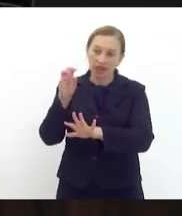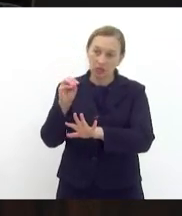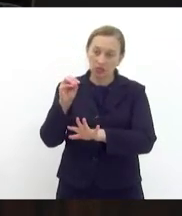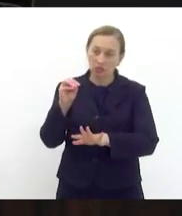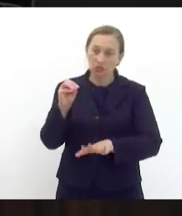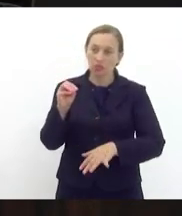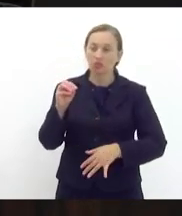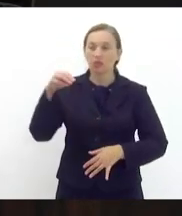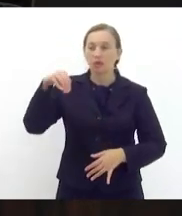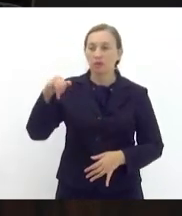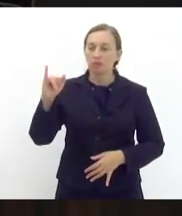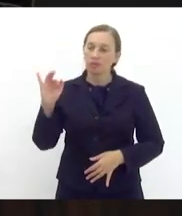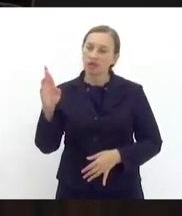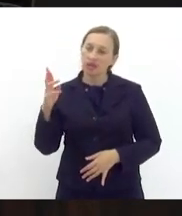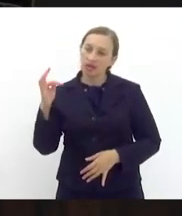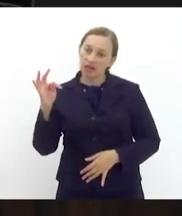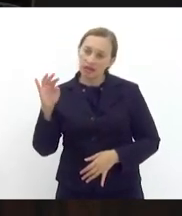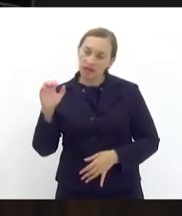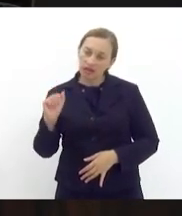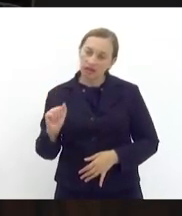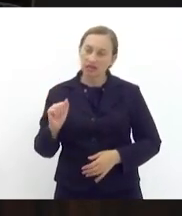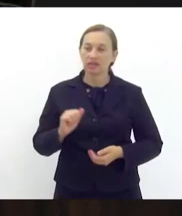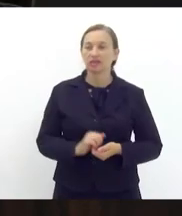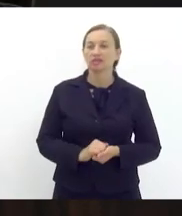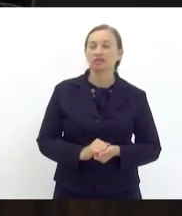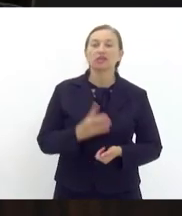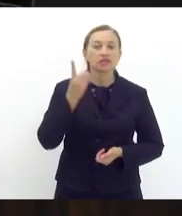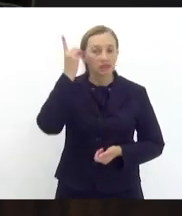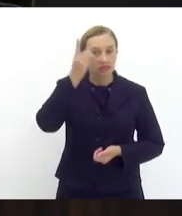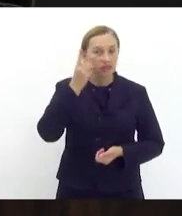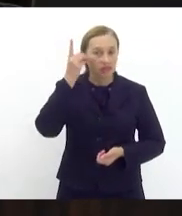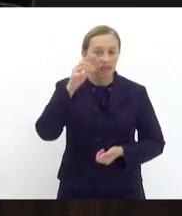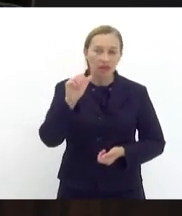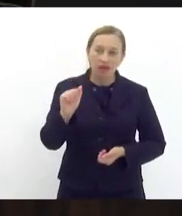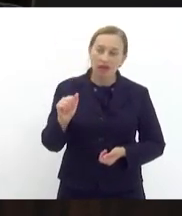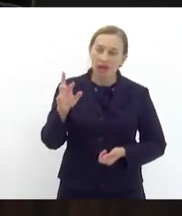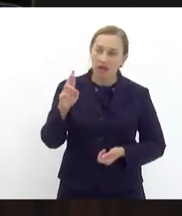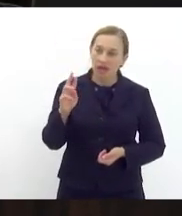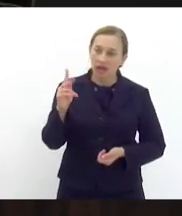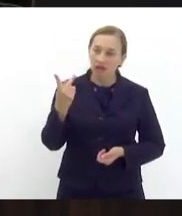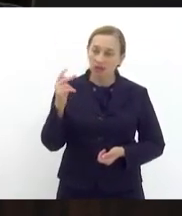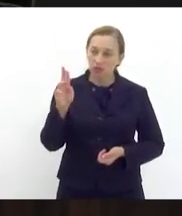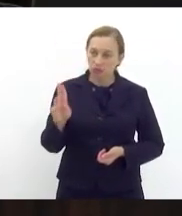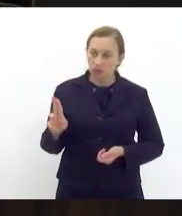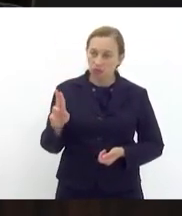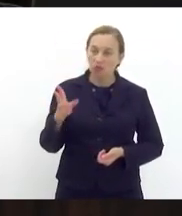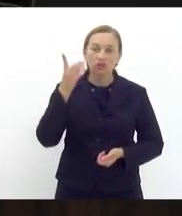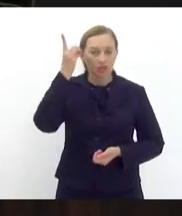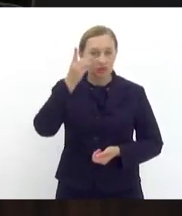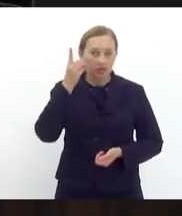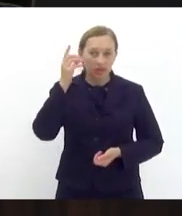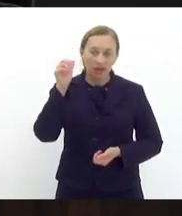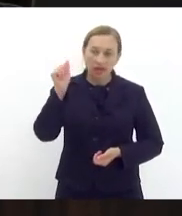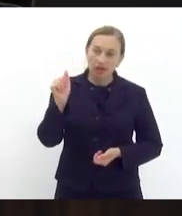Renata vi Renata deputado Arthur Monteiro deputado Andrezinho Siciliano